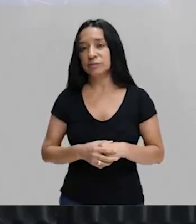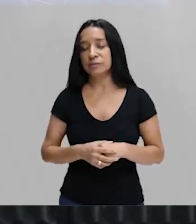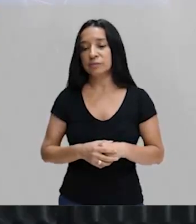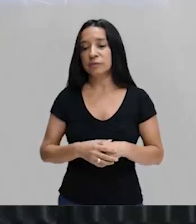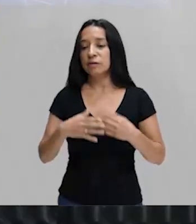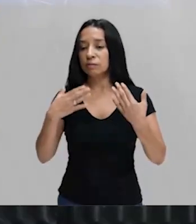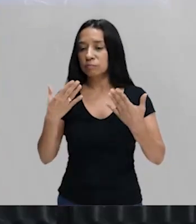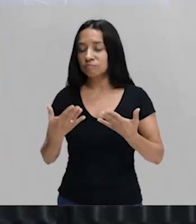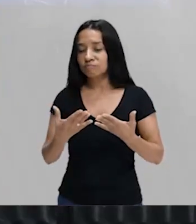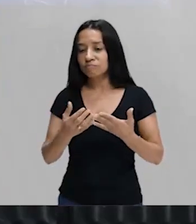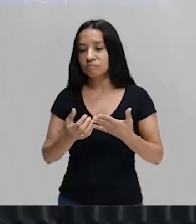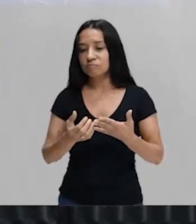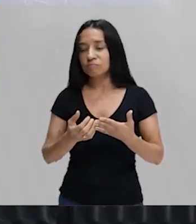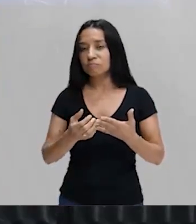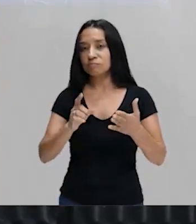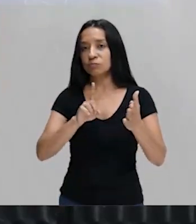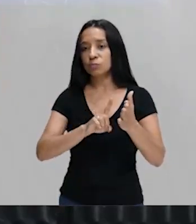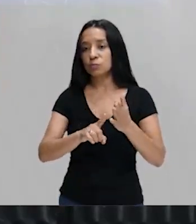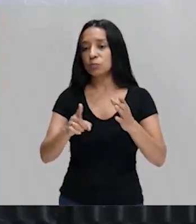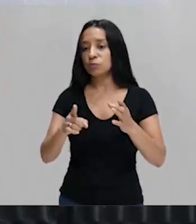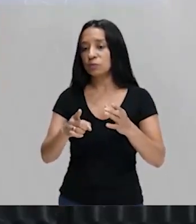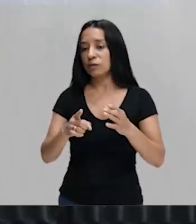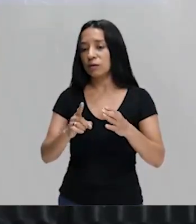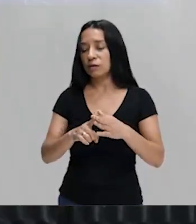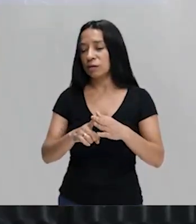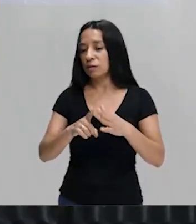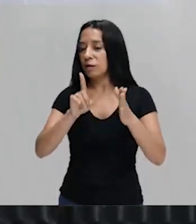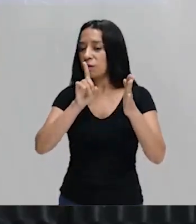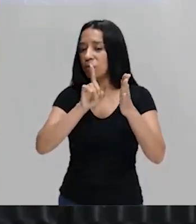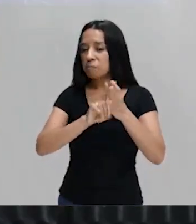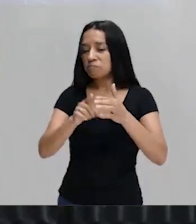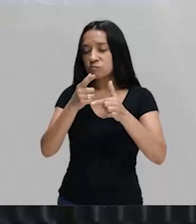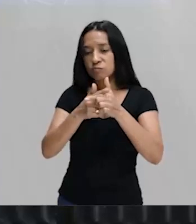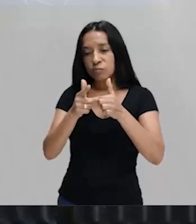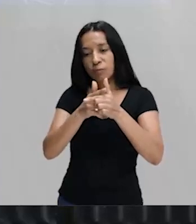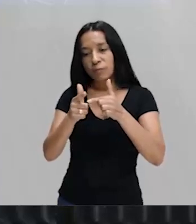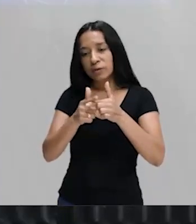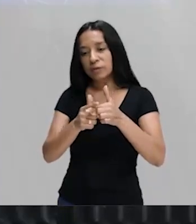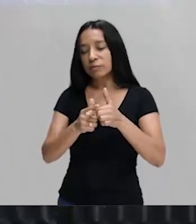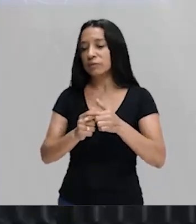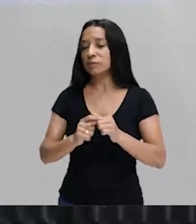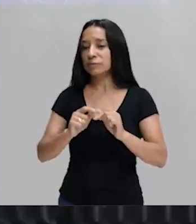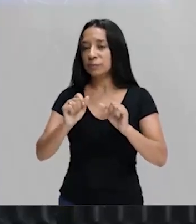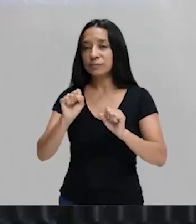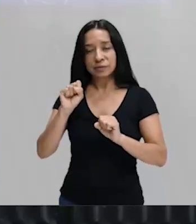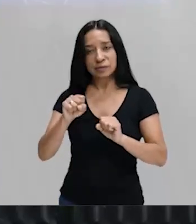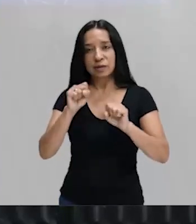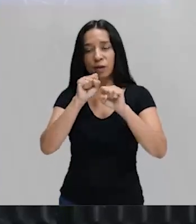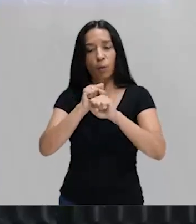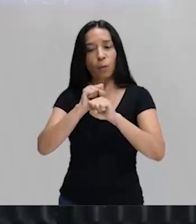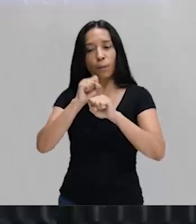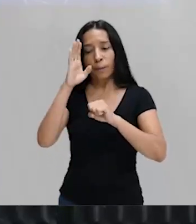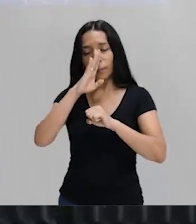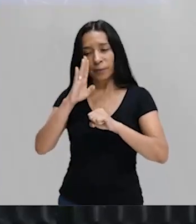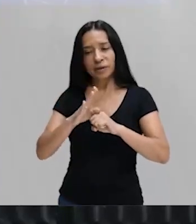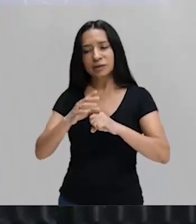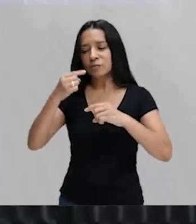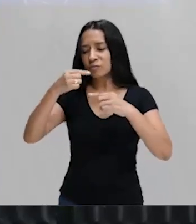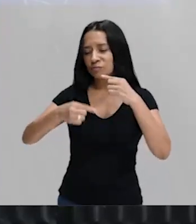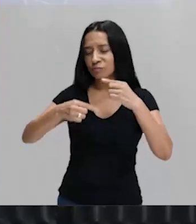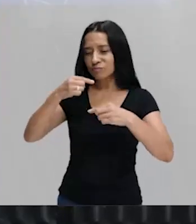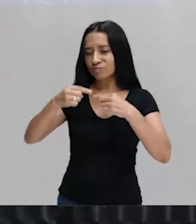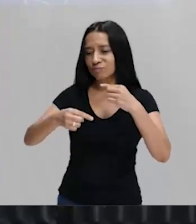Então, essa teria sido uma das motivações centrais da Guerra do Paraguai. É lógico que o Brasil também ele defende a